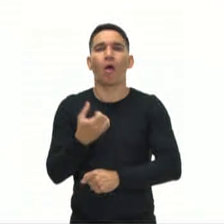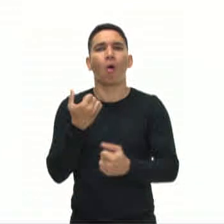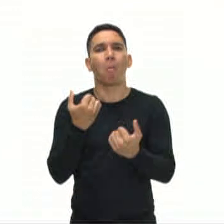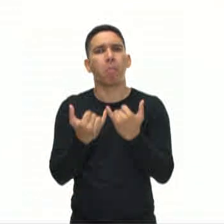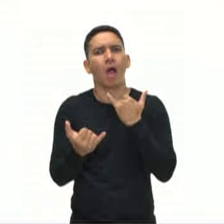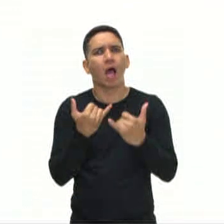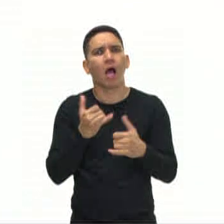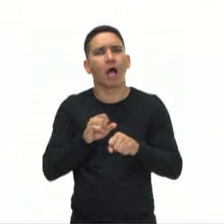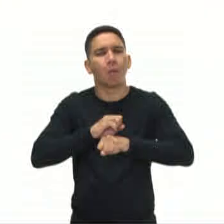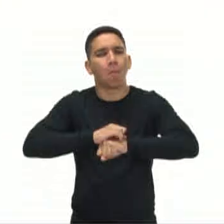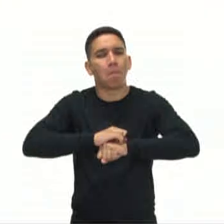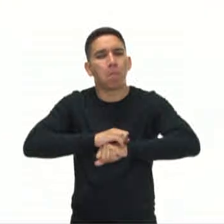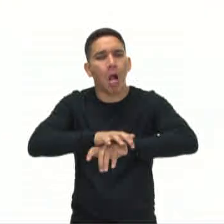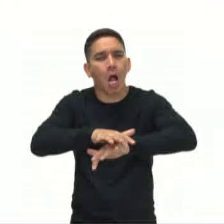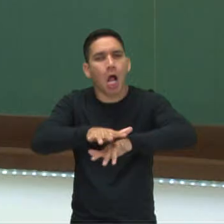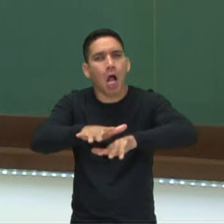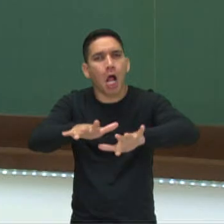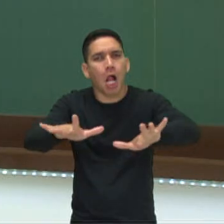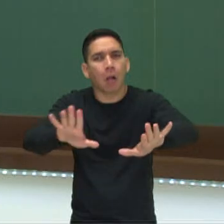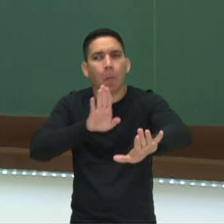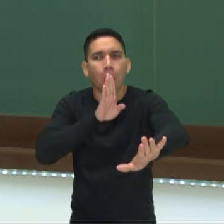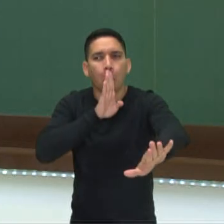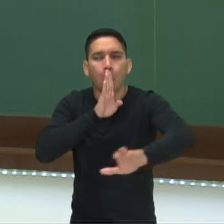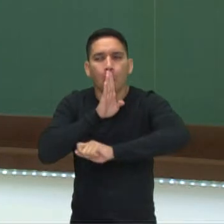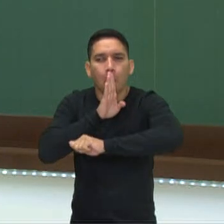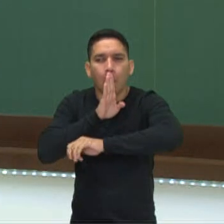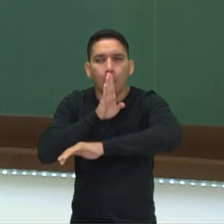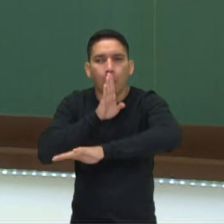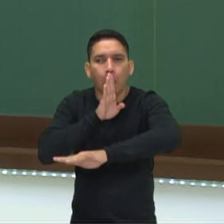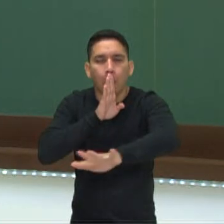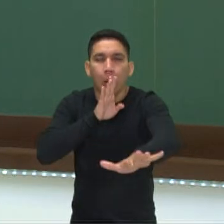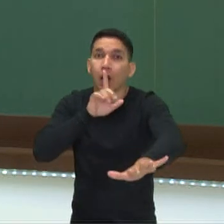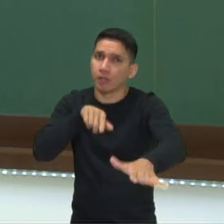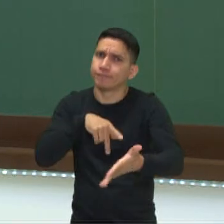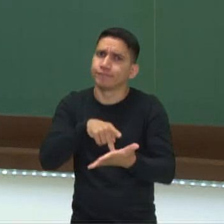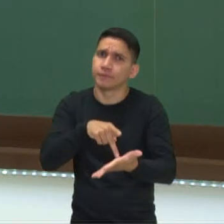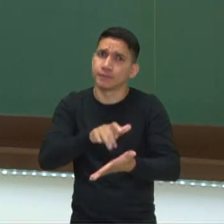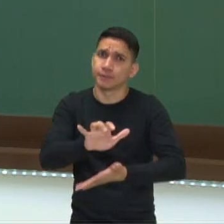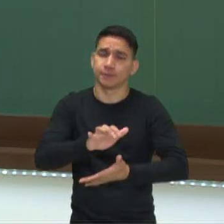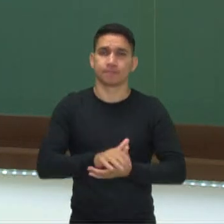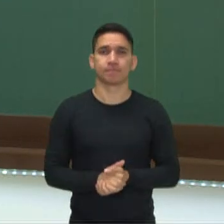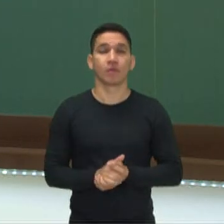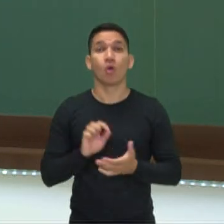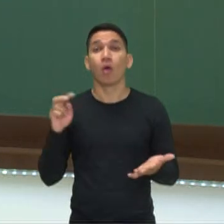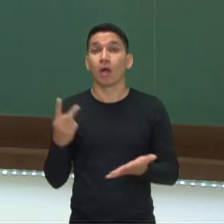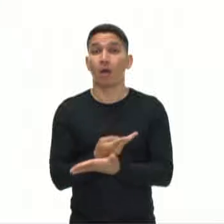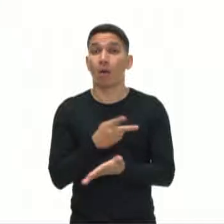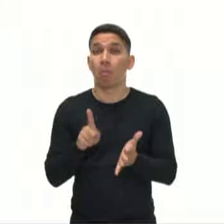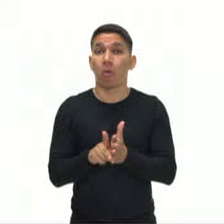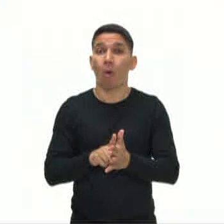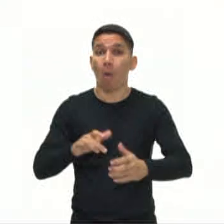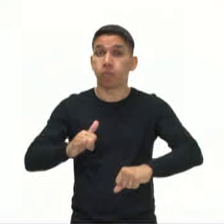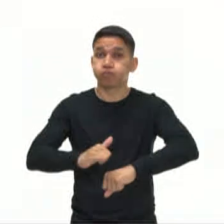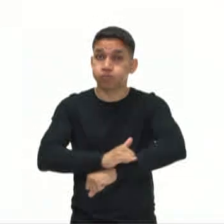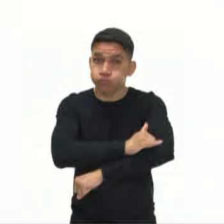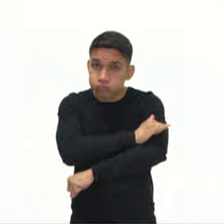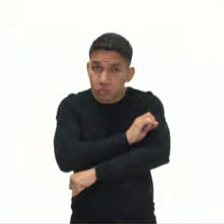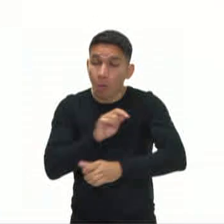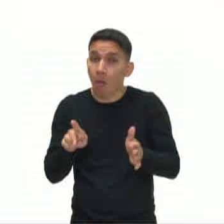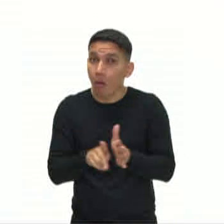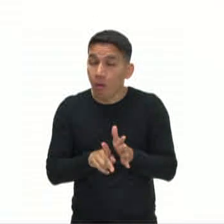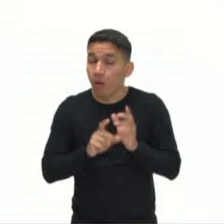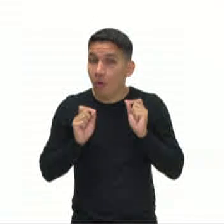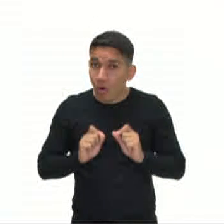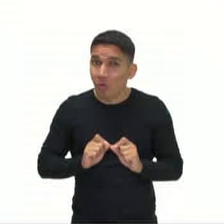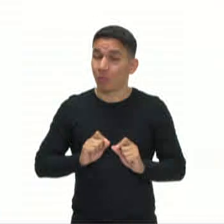epidemia silenciosa. Pois é, olha lá, é bem sério, gente. O fato de que a obesidade é considerada um problema de saúde